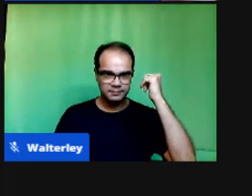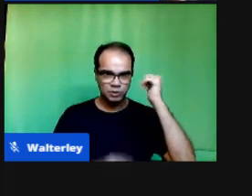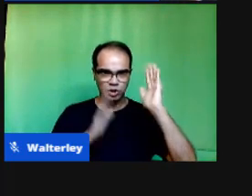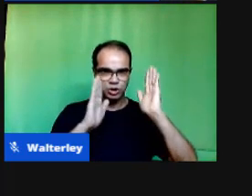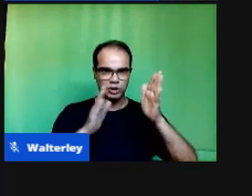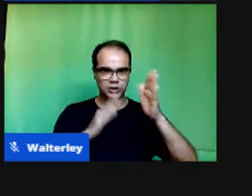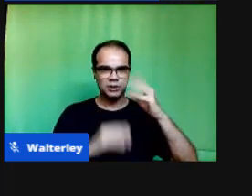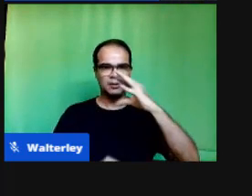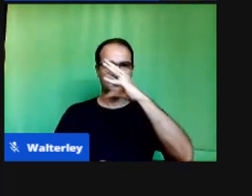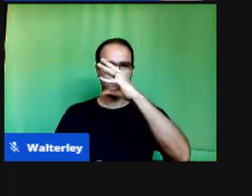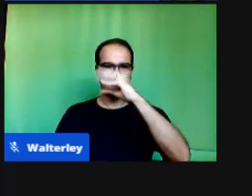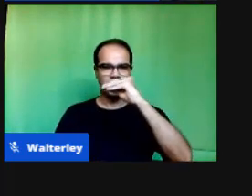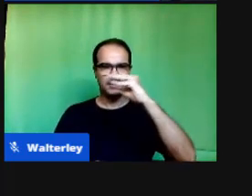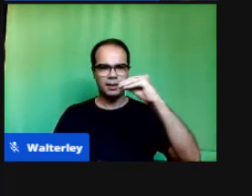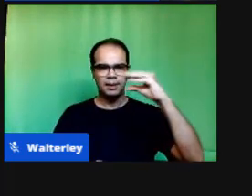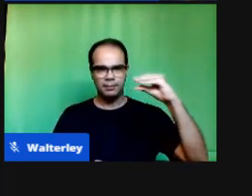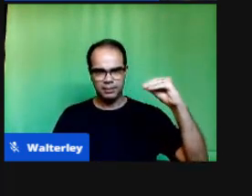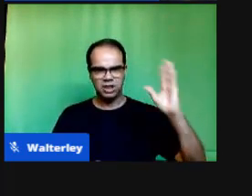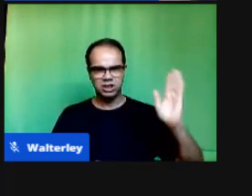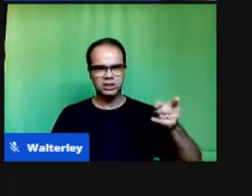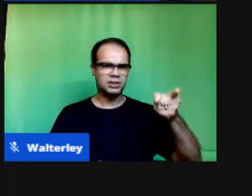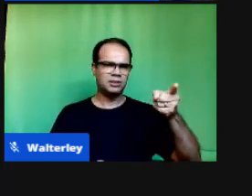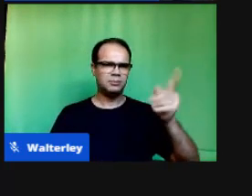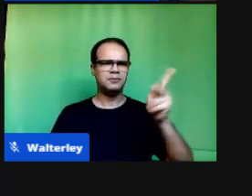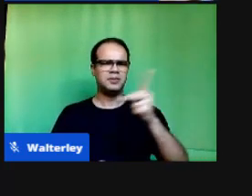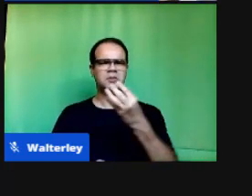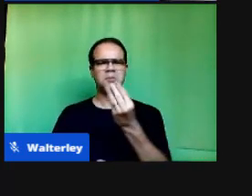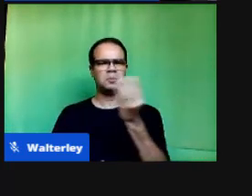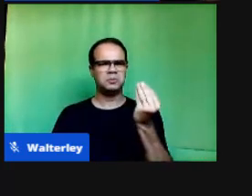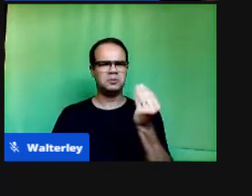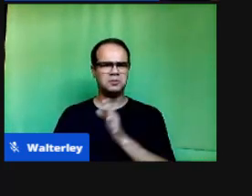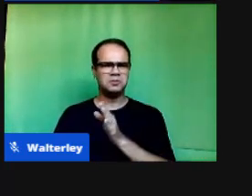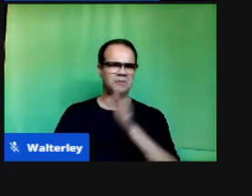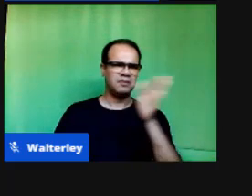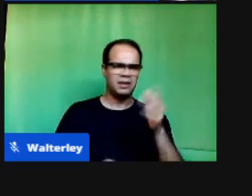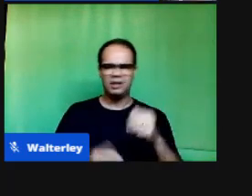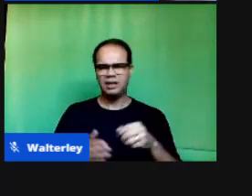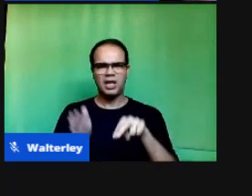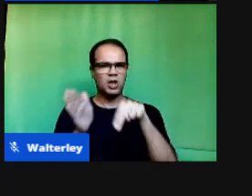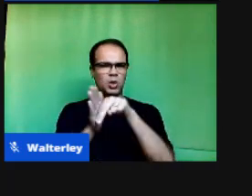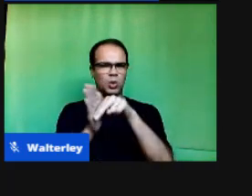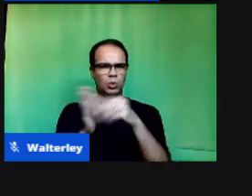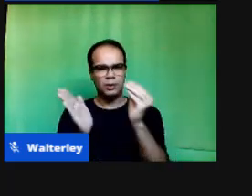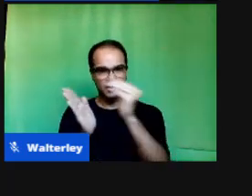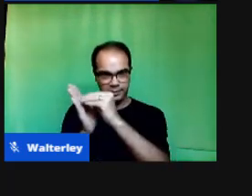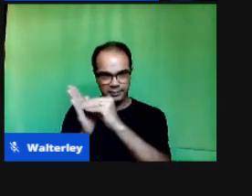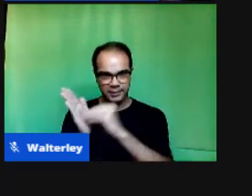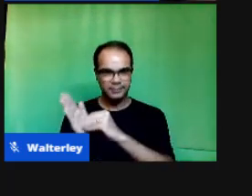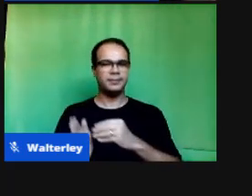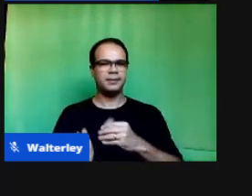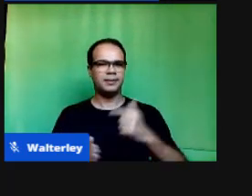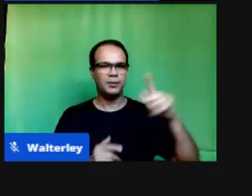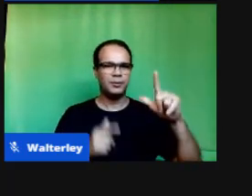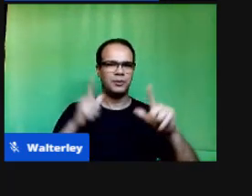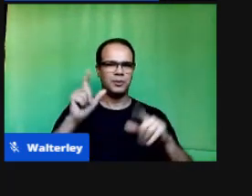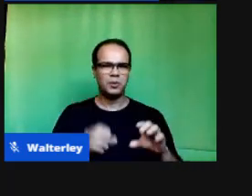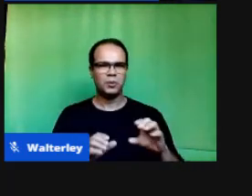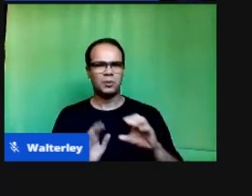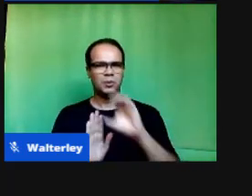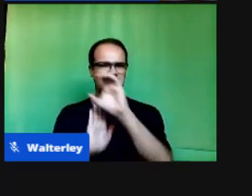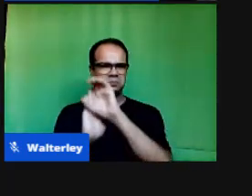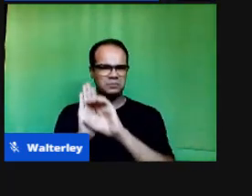uma demanda para atingir? O professor tem muita, né? De frequência, de lançamento de nota, lançamento de conteúdo,